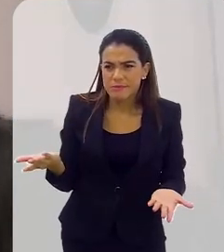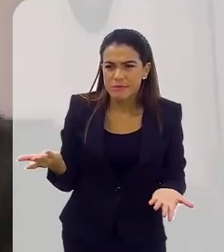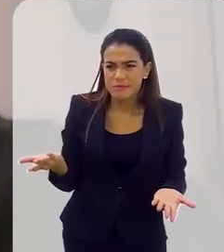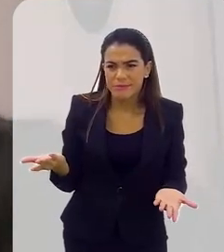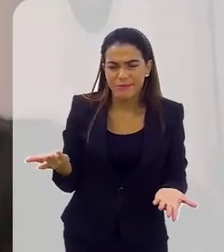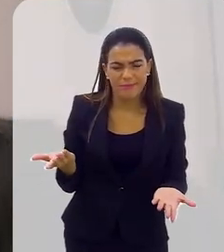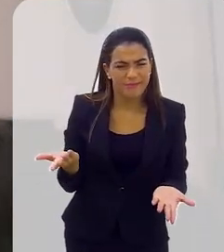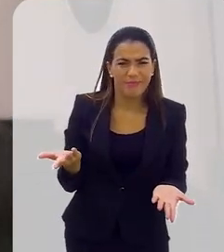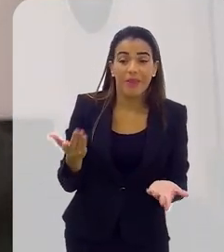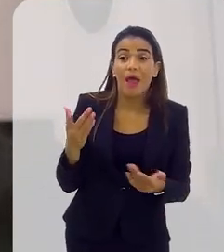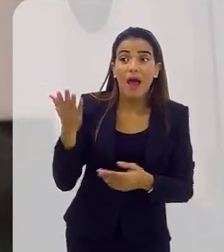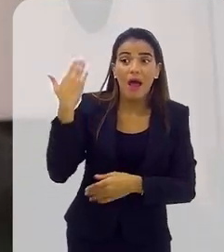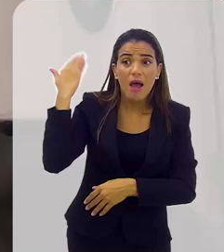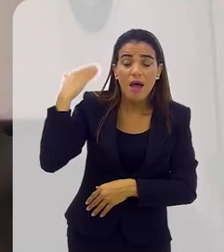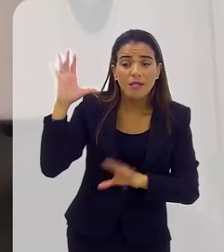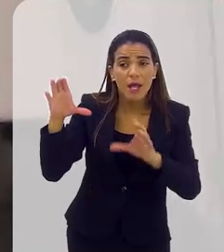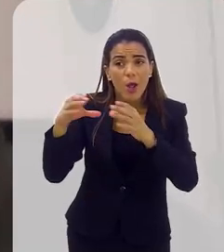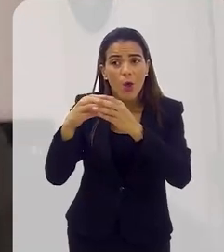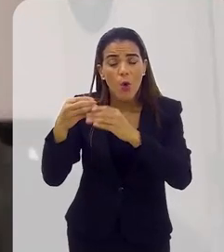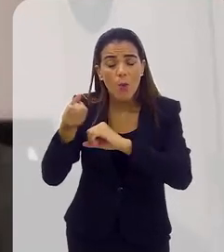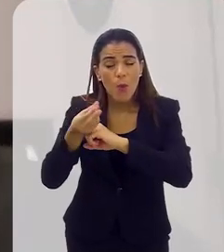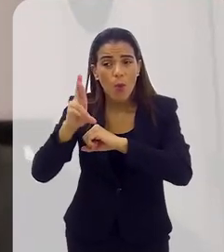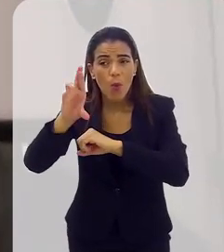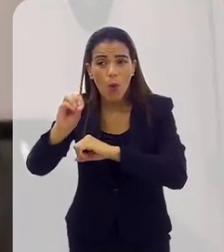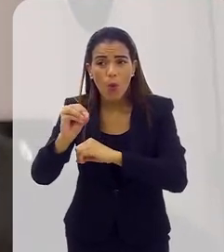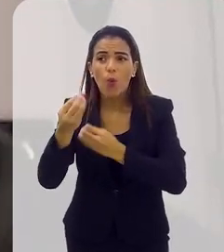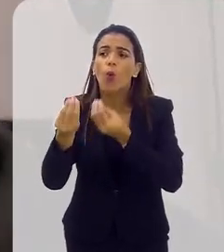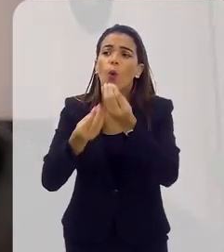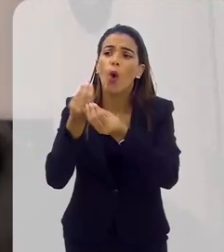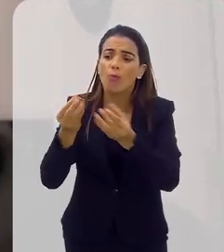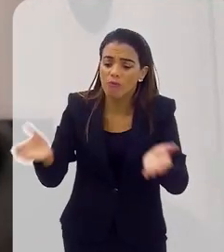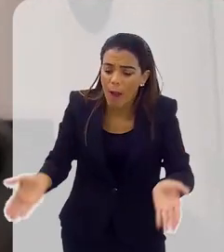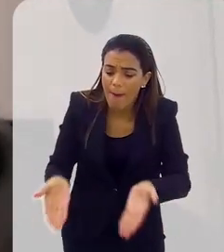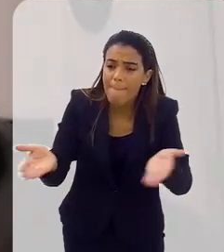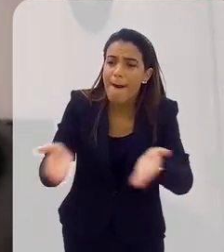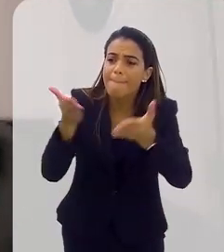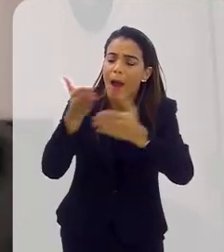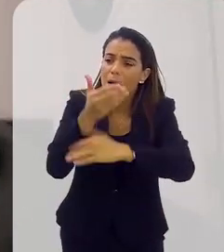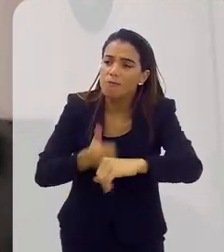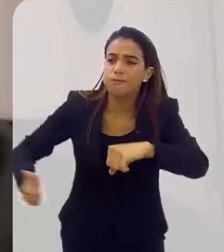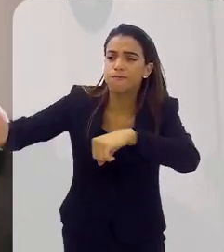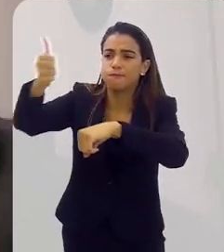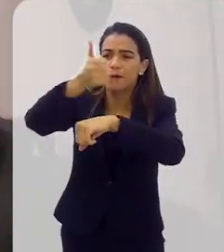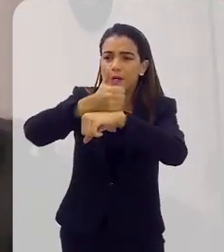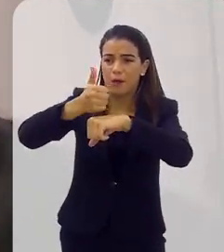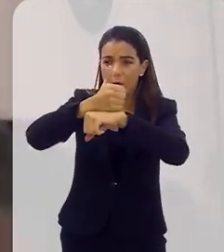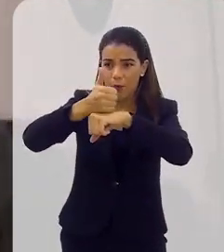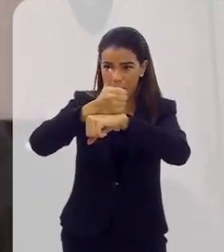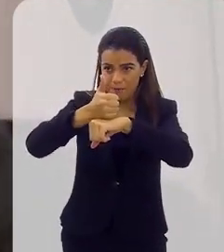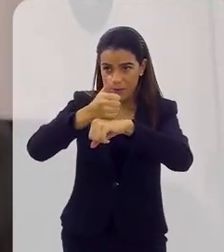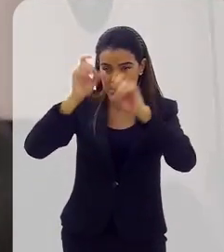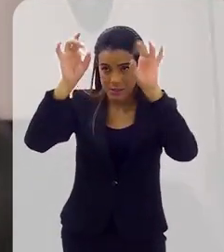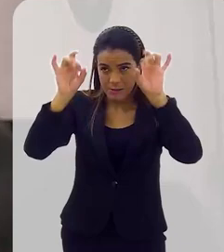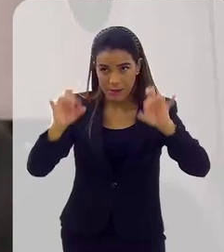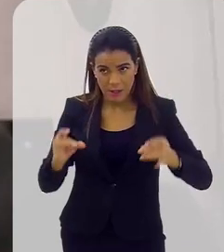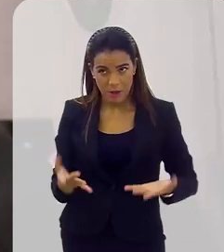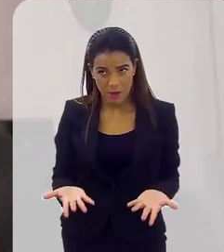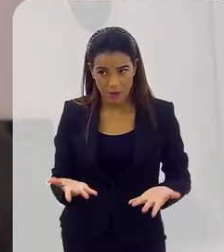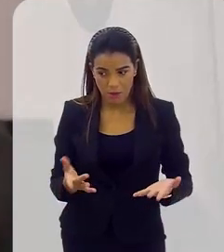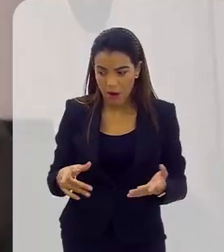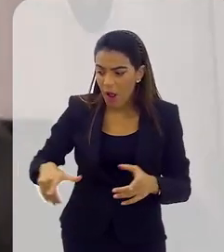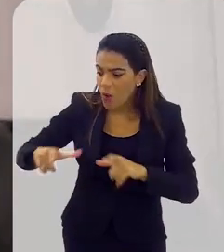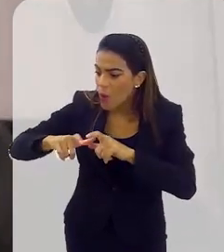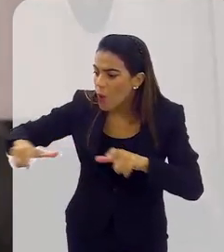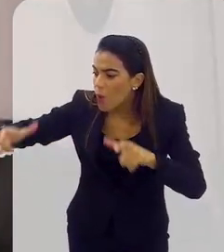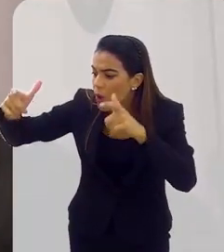Isso é um descaso muito grande, até porque é na série Ouro que você vai alavancar uma escola para o grupo especial. Então é um choque muito grande. Você sai